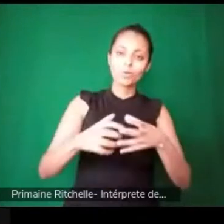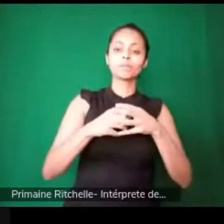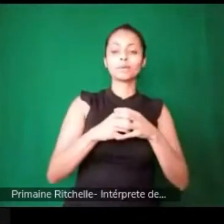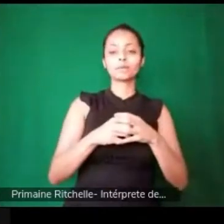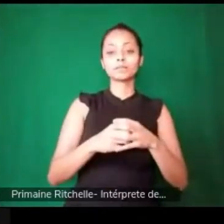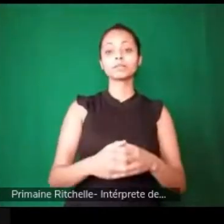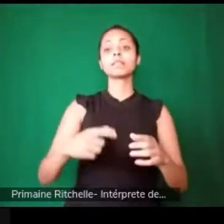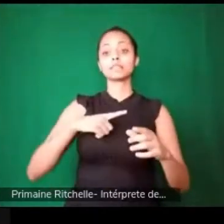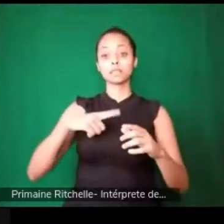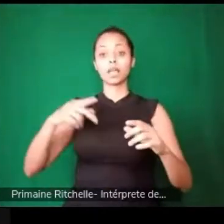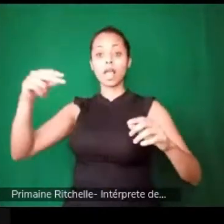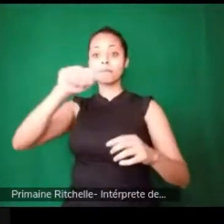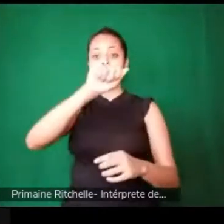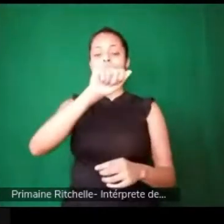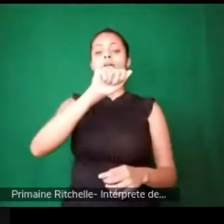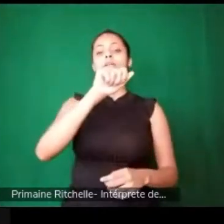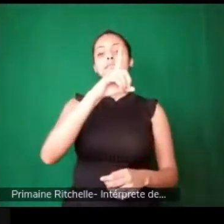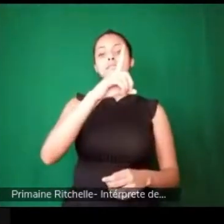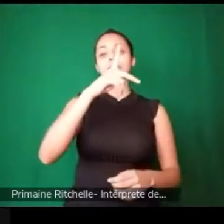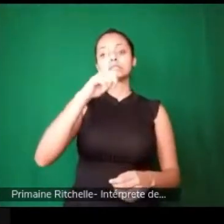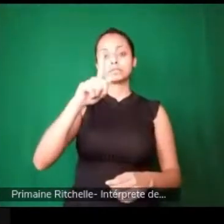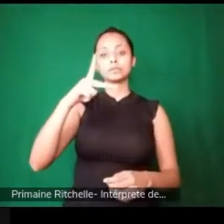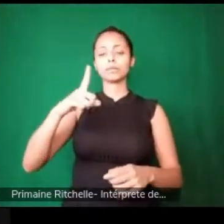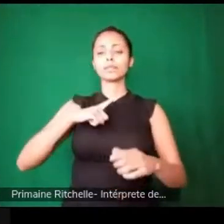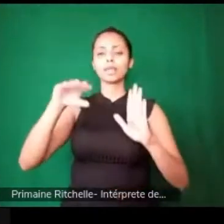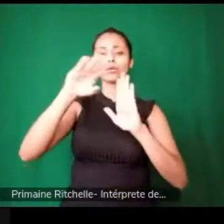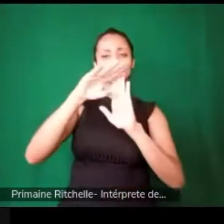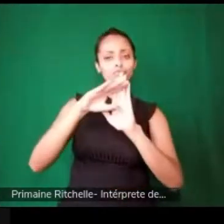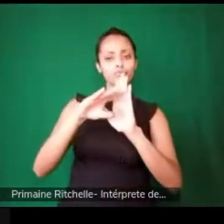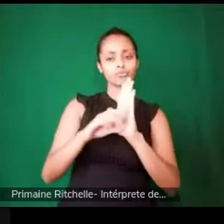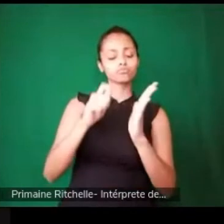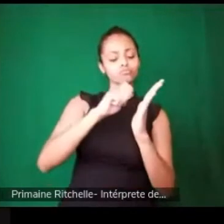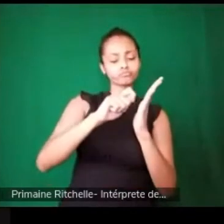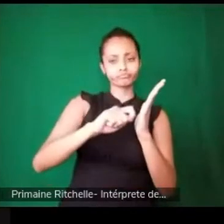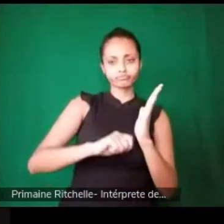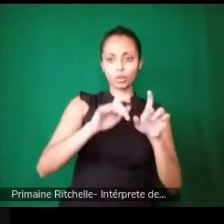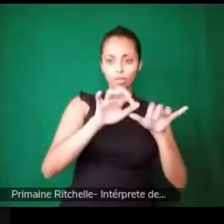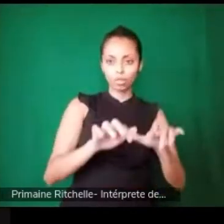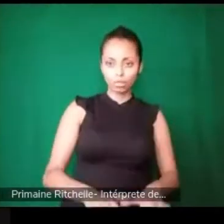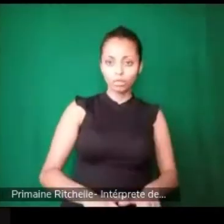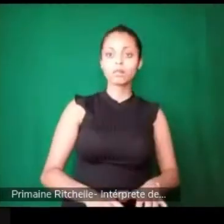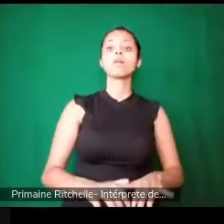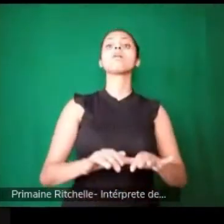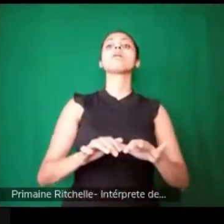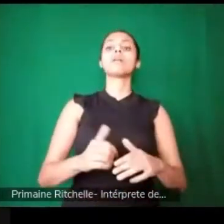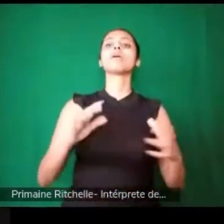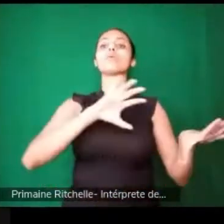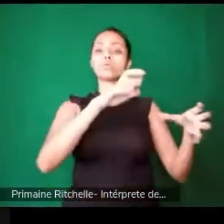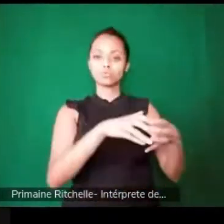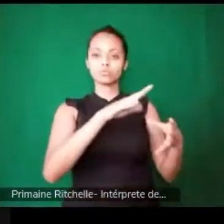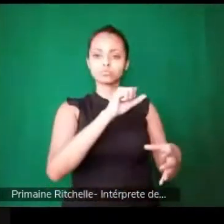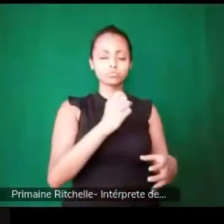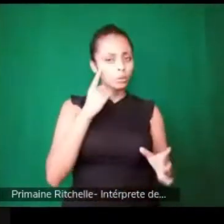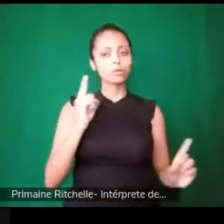DGP, vocês encontram esse formulário, é só preencher, que a equipe da CAS vai entrar em contato com vocês, vai avaliar a necessidade de cada um